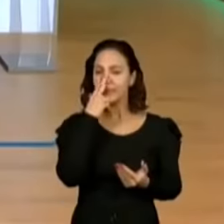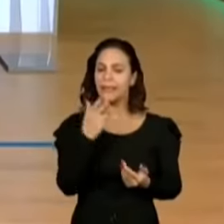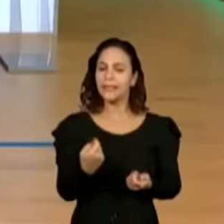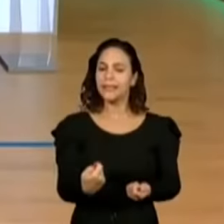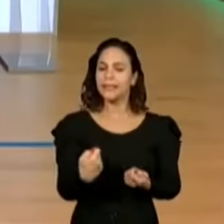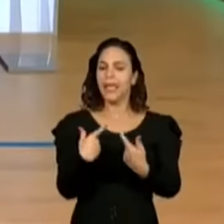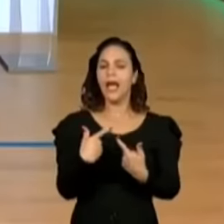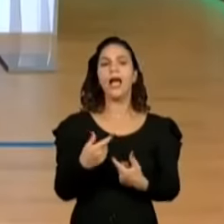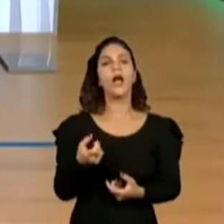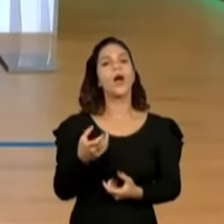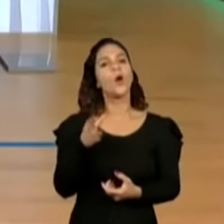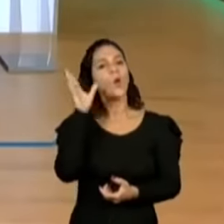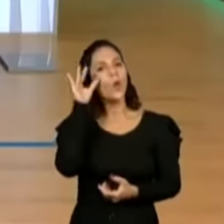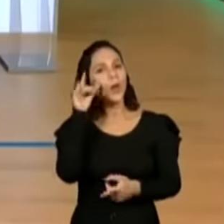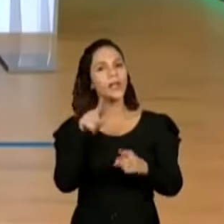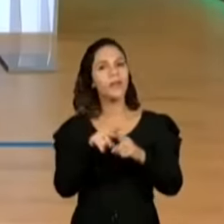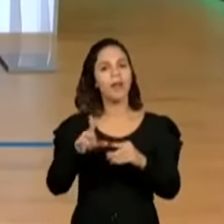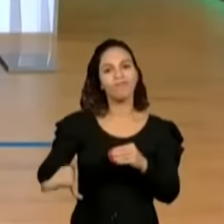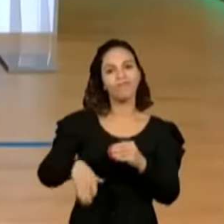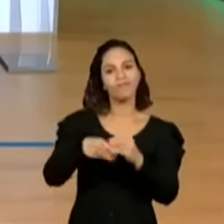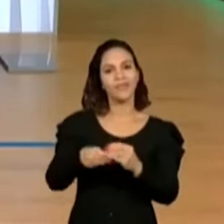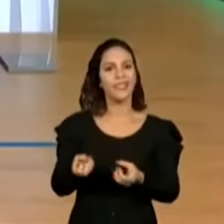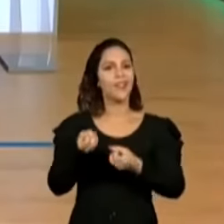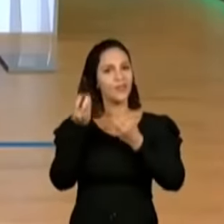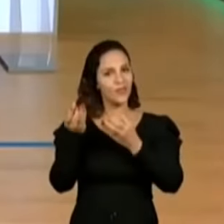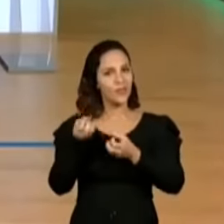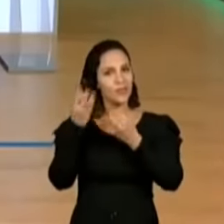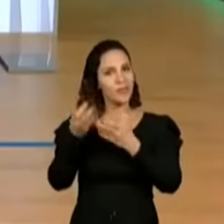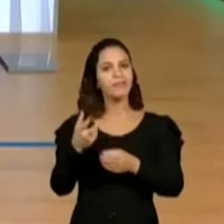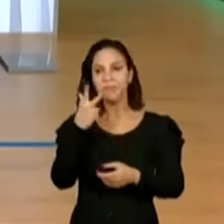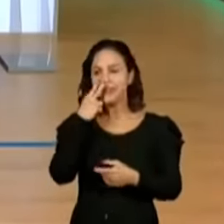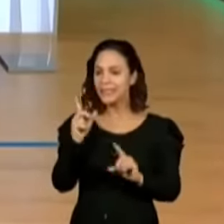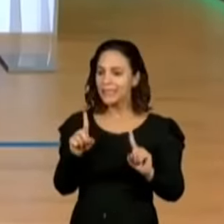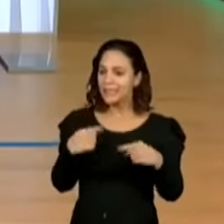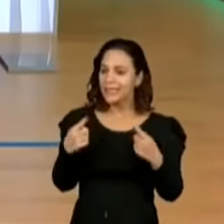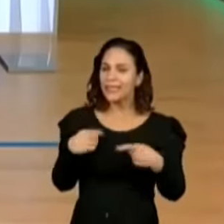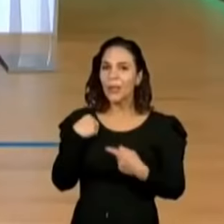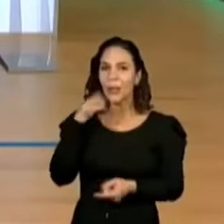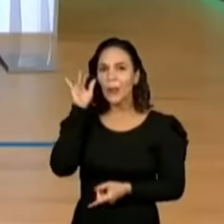curiosidade e traz informações. Já mexeu com a minha curiosidade. Estou